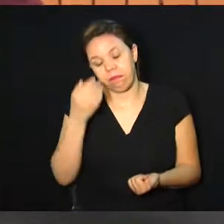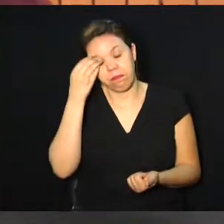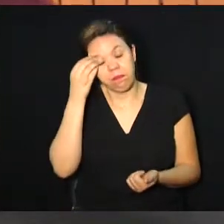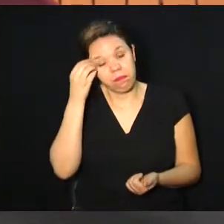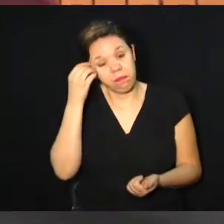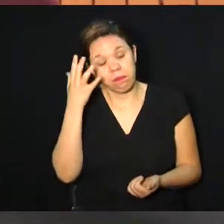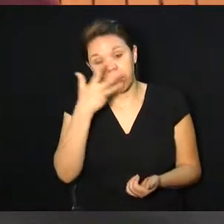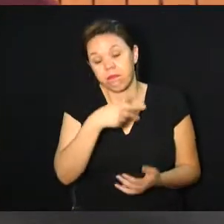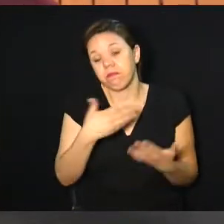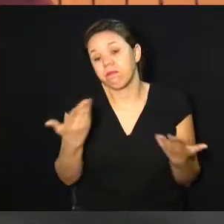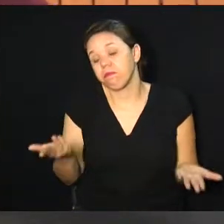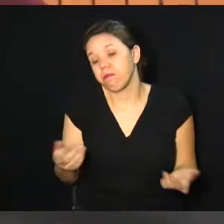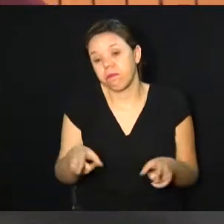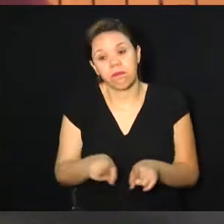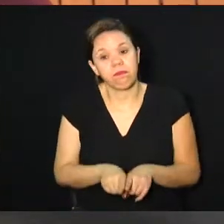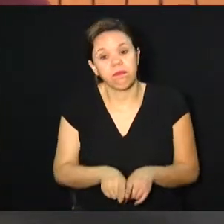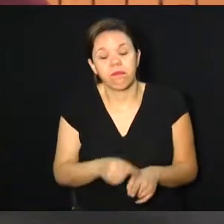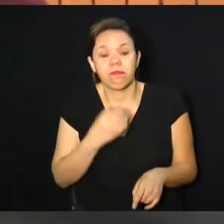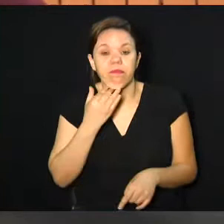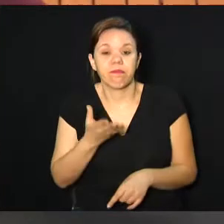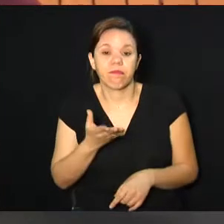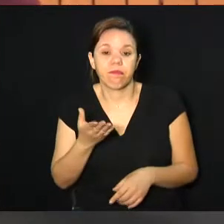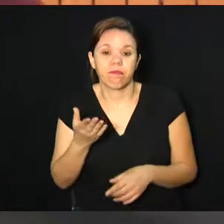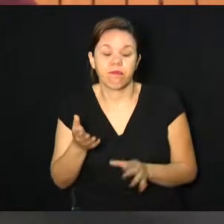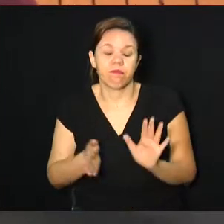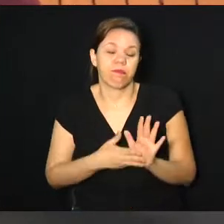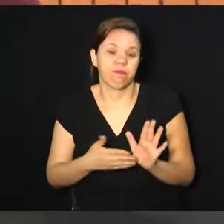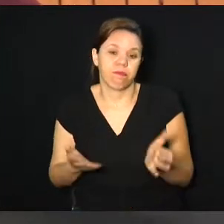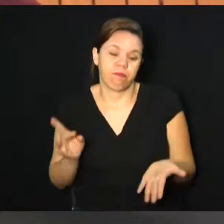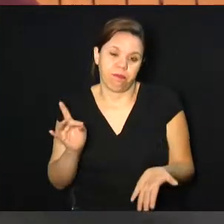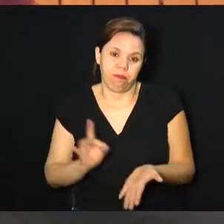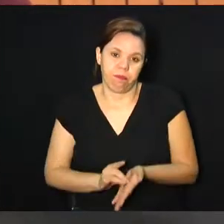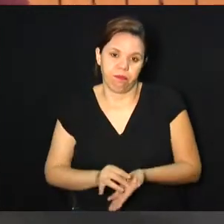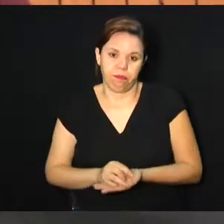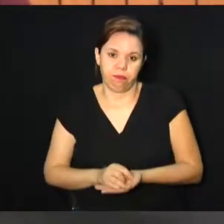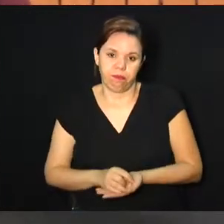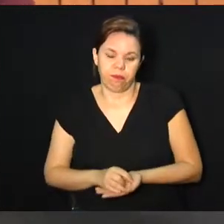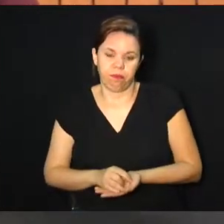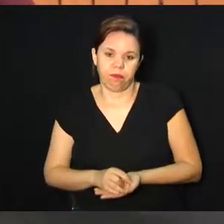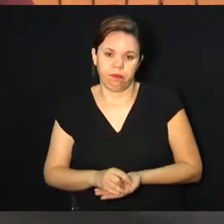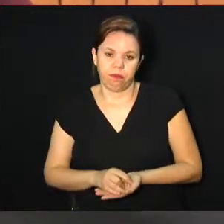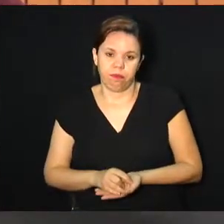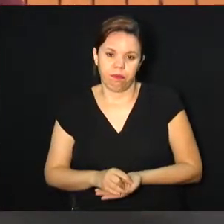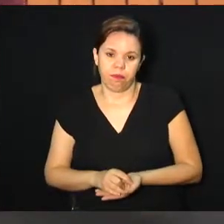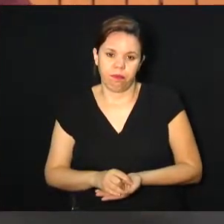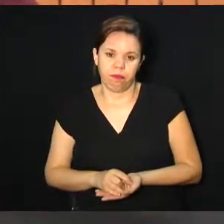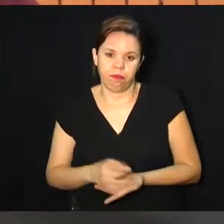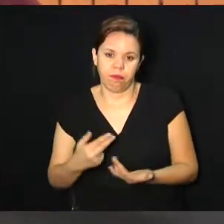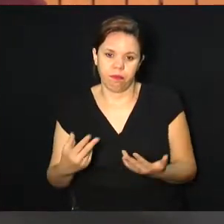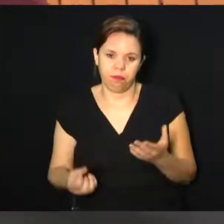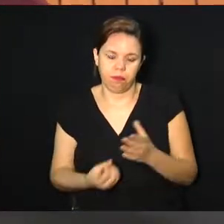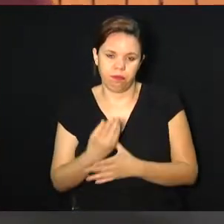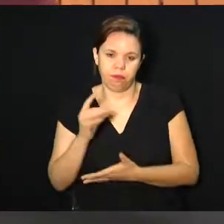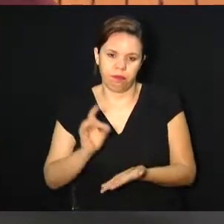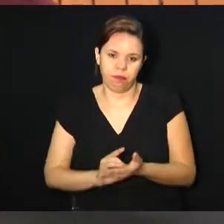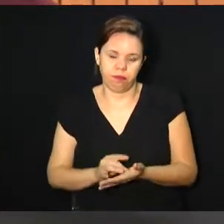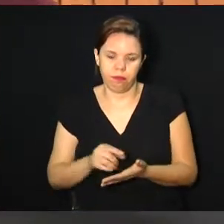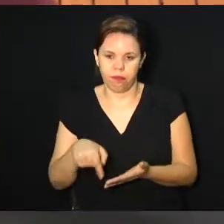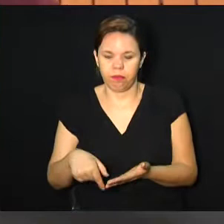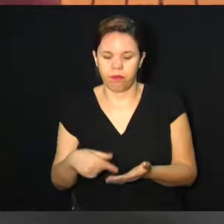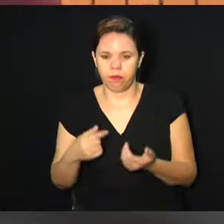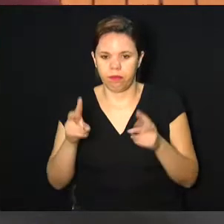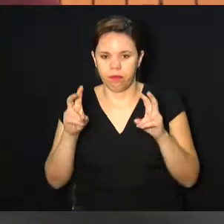bonito, mas também não se propuseram realmente não colocaram coisas concretas na licitação nesse